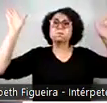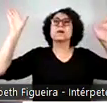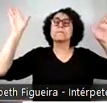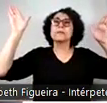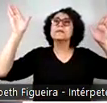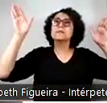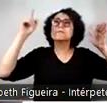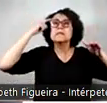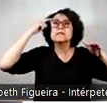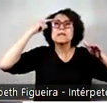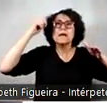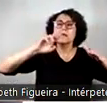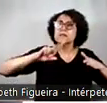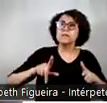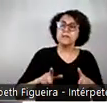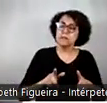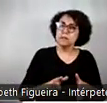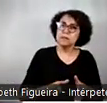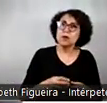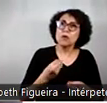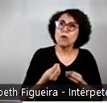no começo, que